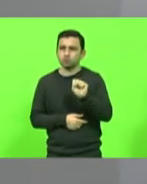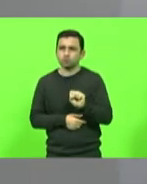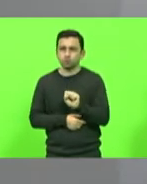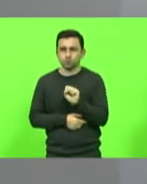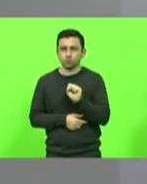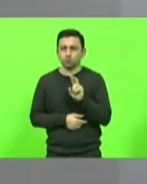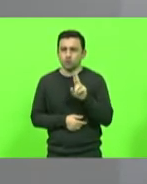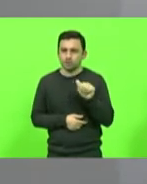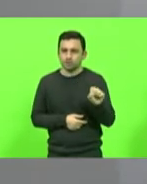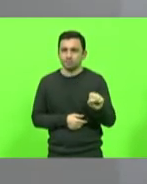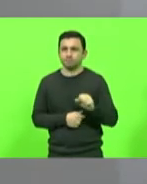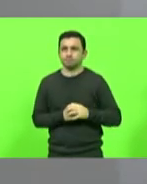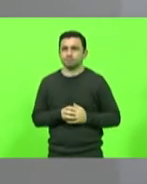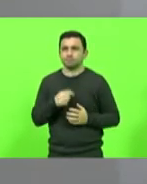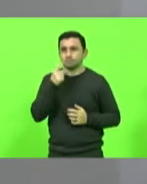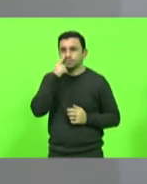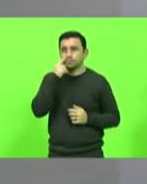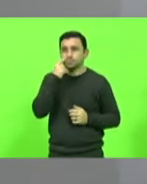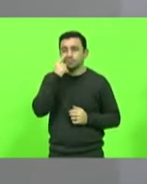Perdão.